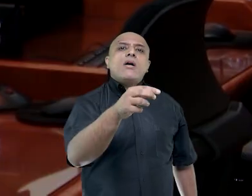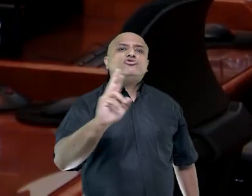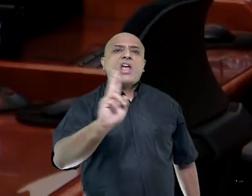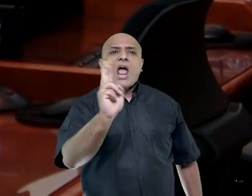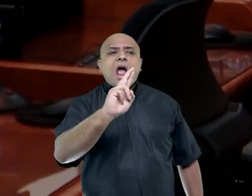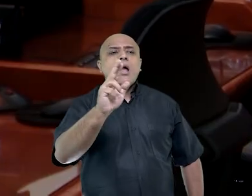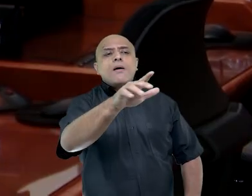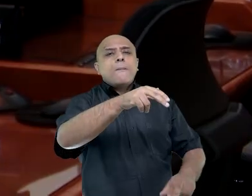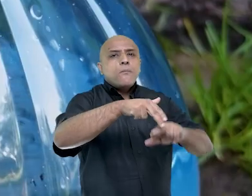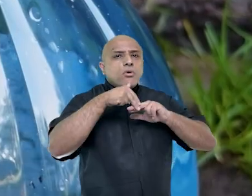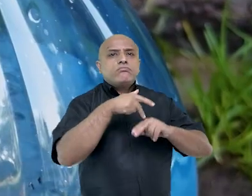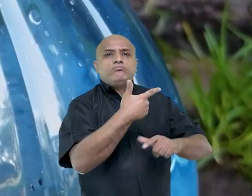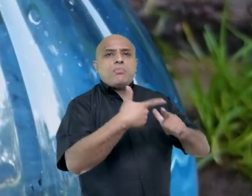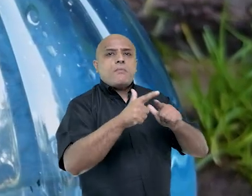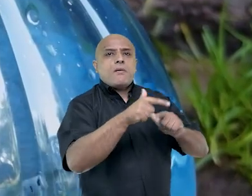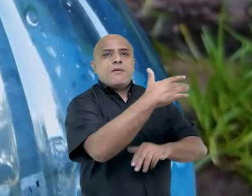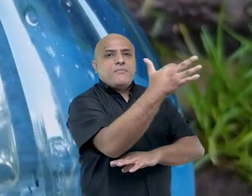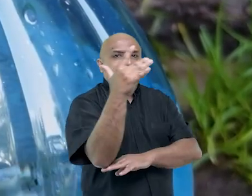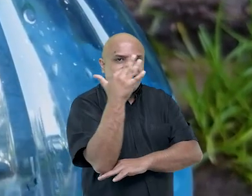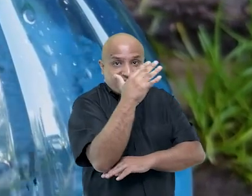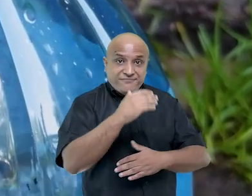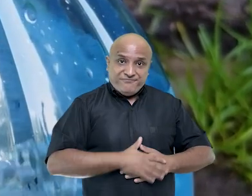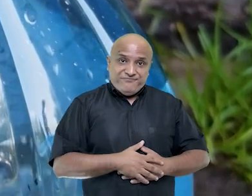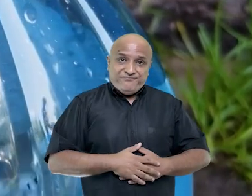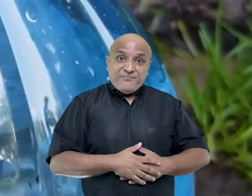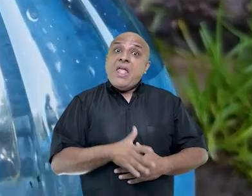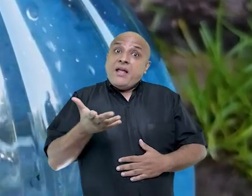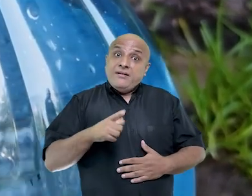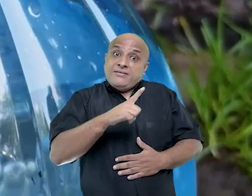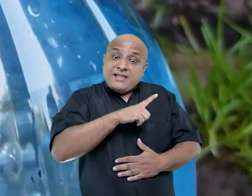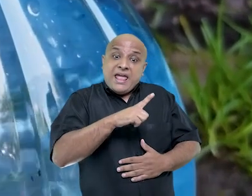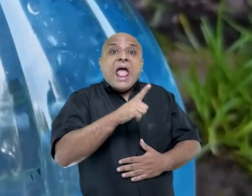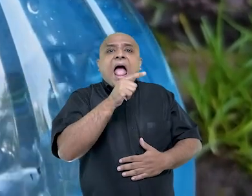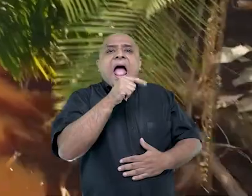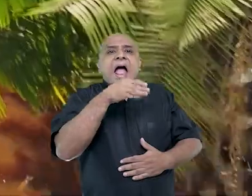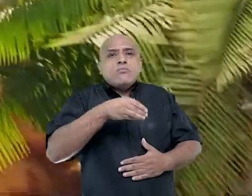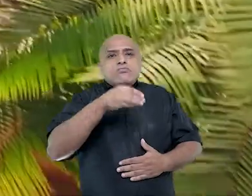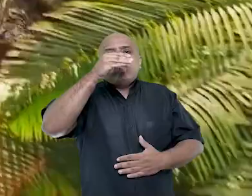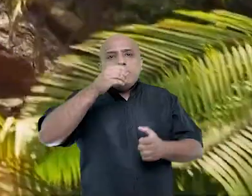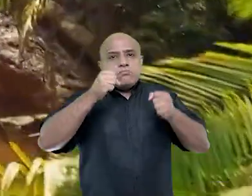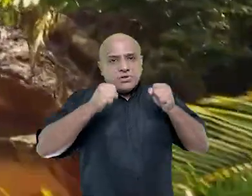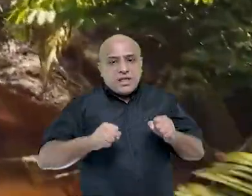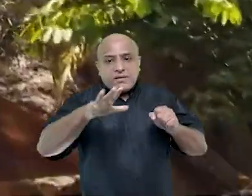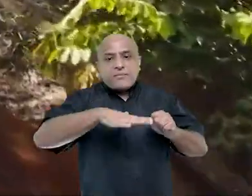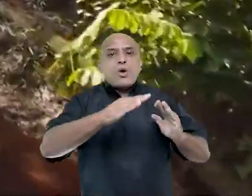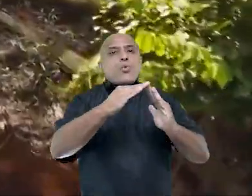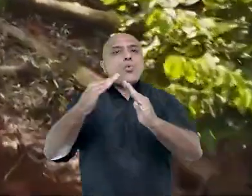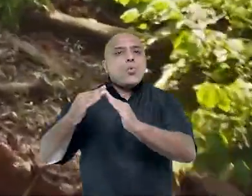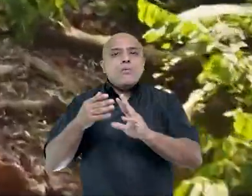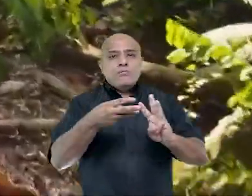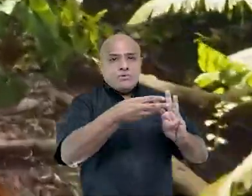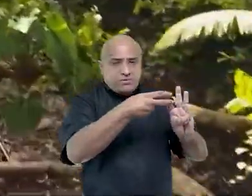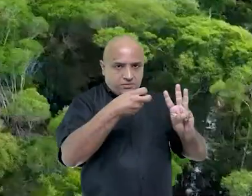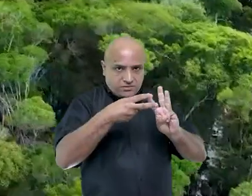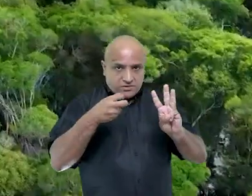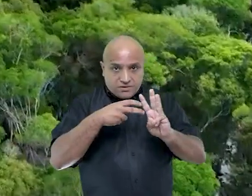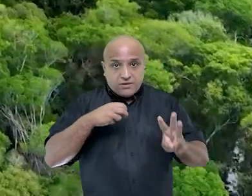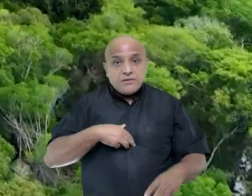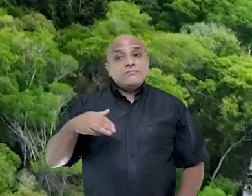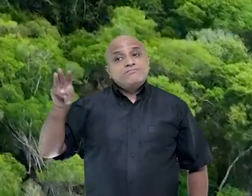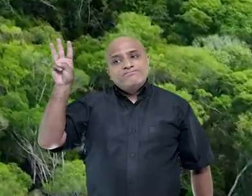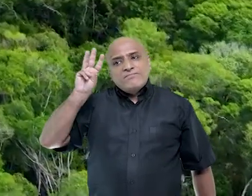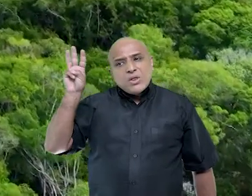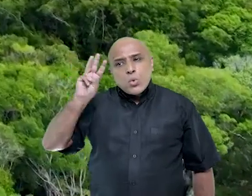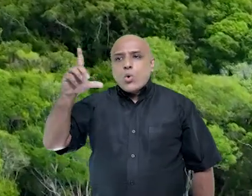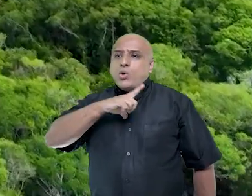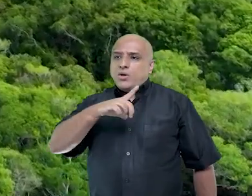por danos ambientais. Já no caso que envolveu a garantia de água potável para comunidades indígenas no Mato Grosso, a decisão